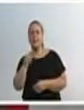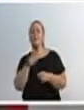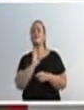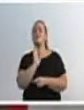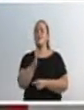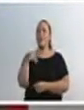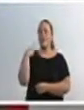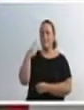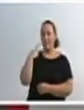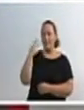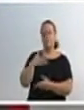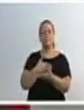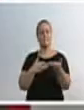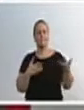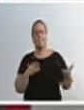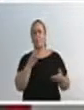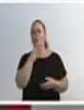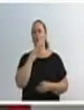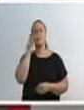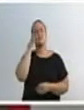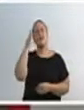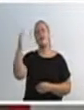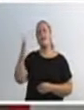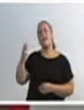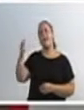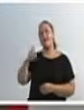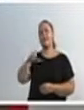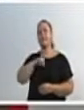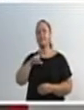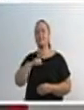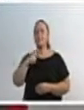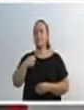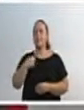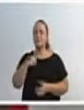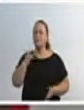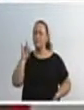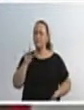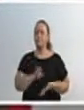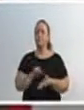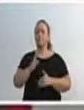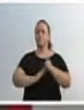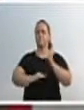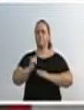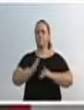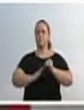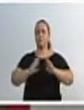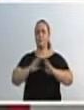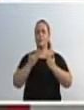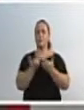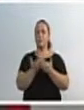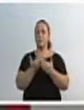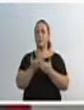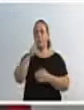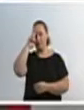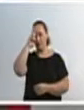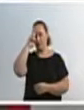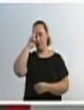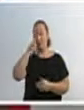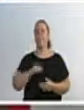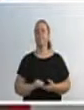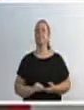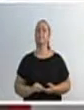muitos deles têm conhecimento e sabem da demanda que nós temos de executar o colégio de ensino segundo grau